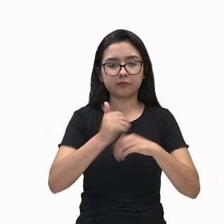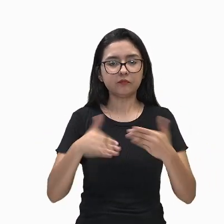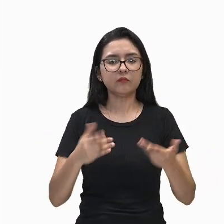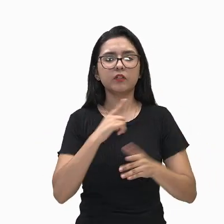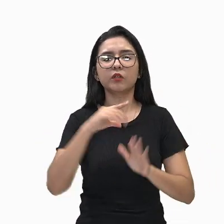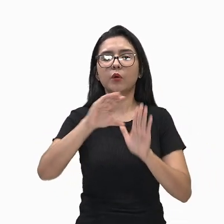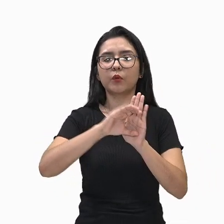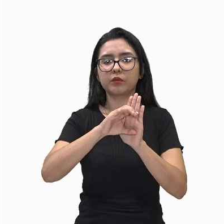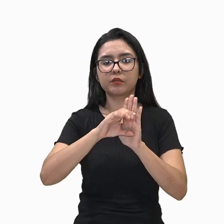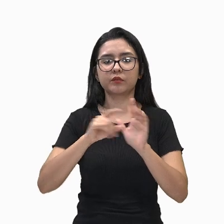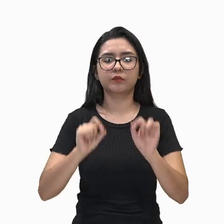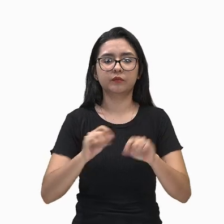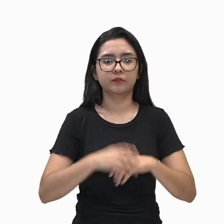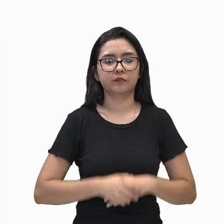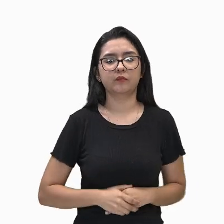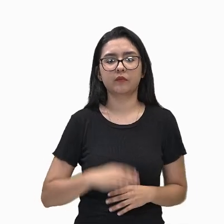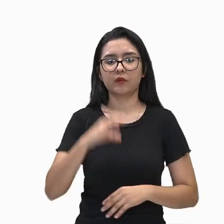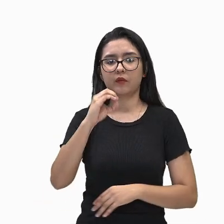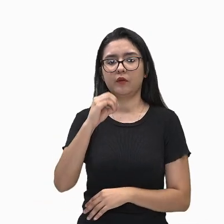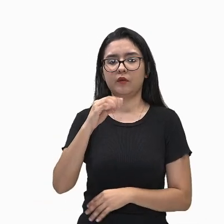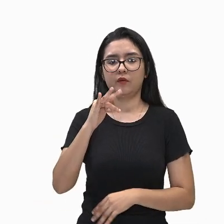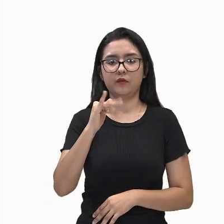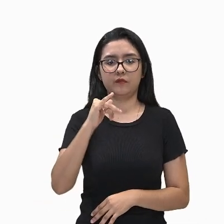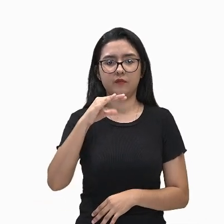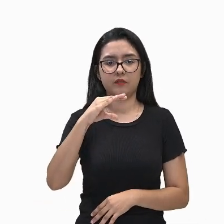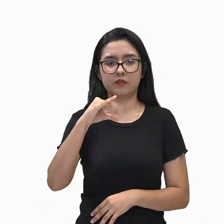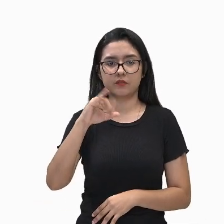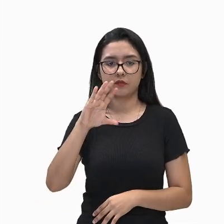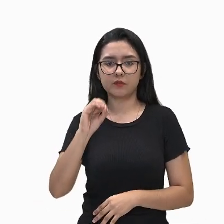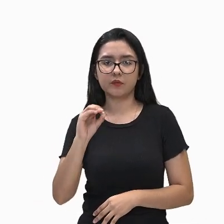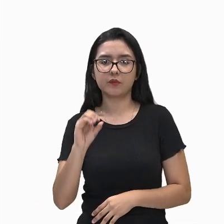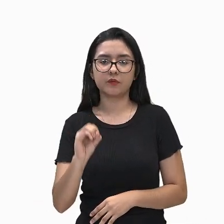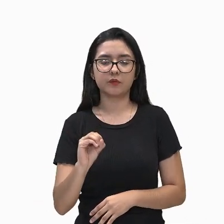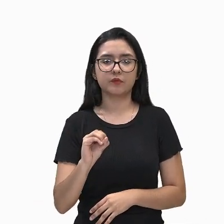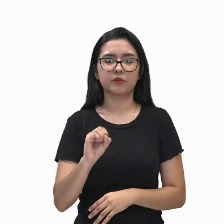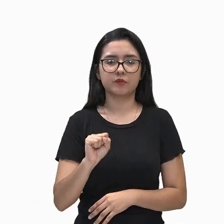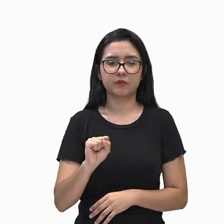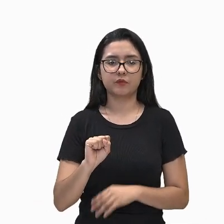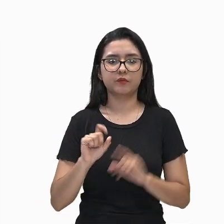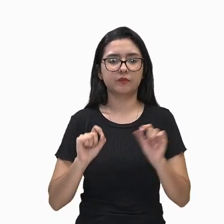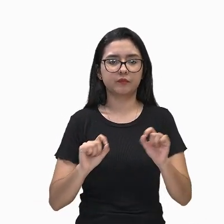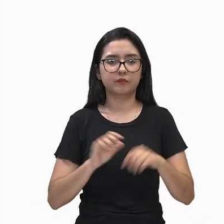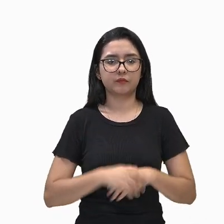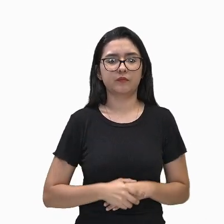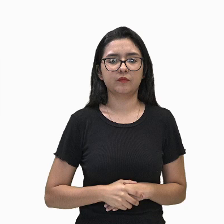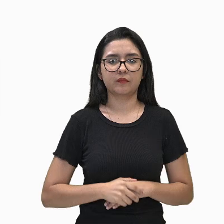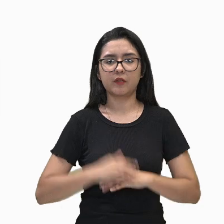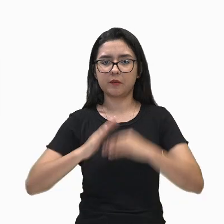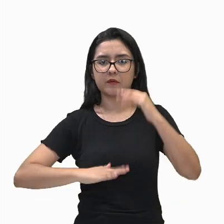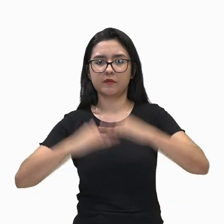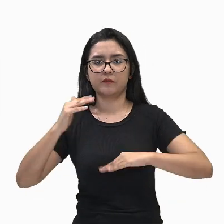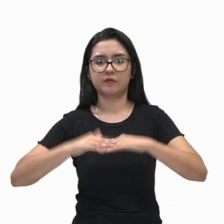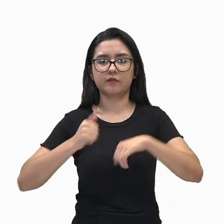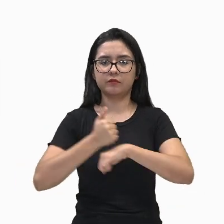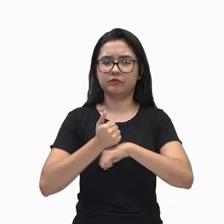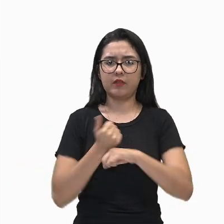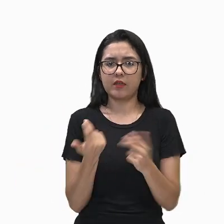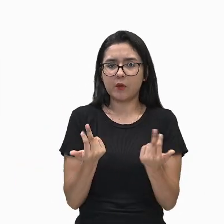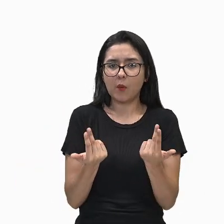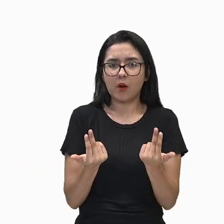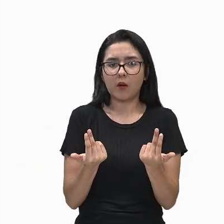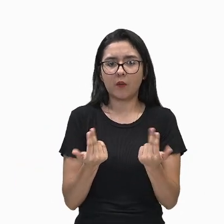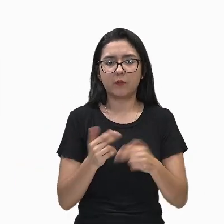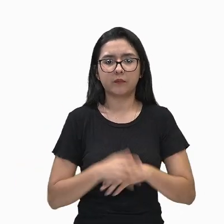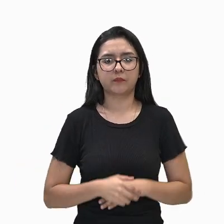de ofícios, Ofício e profissão não é a mesma coisa, professora? Então, parecido